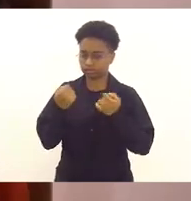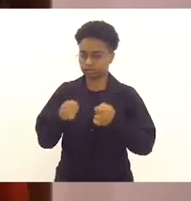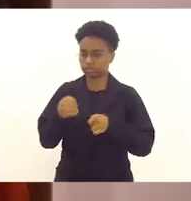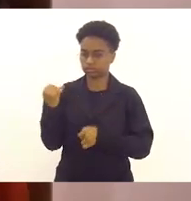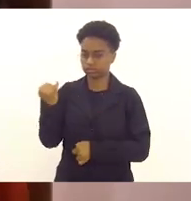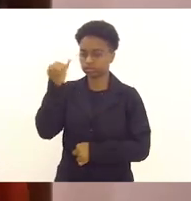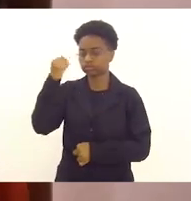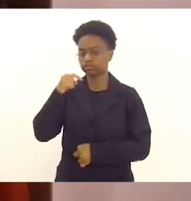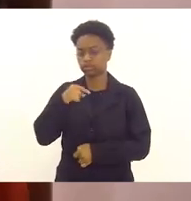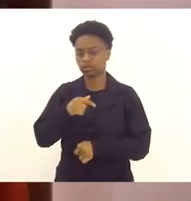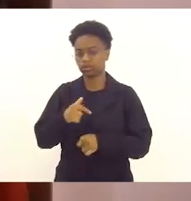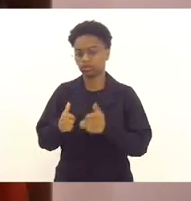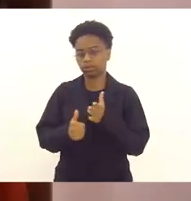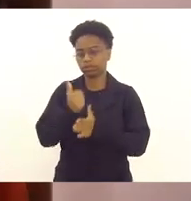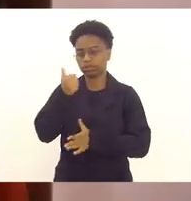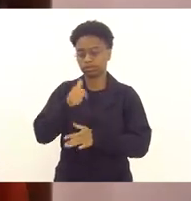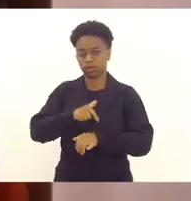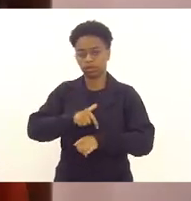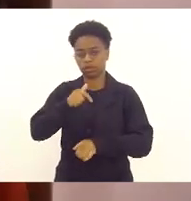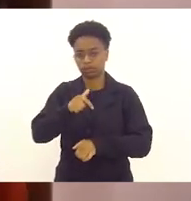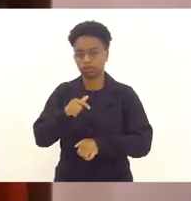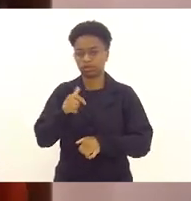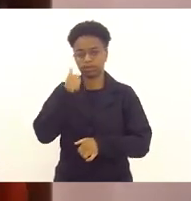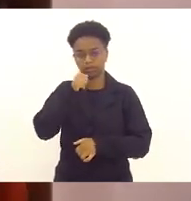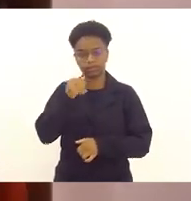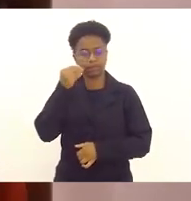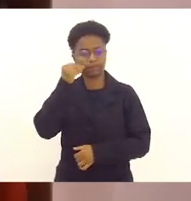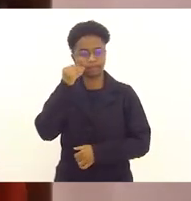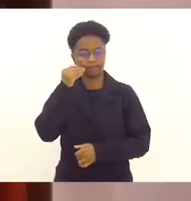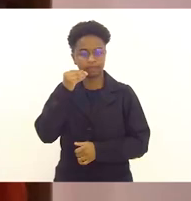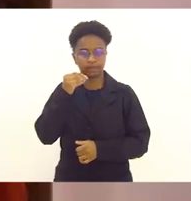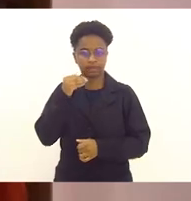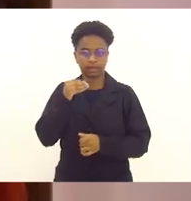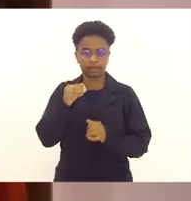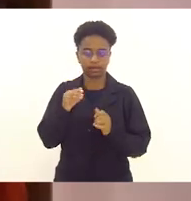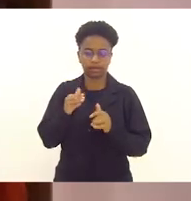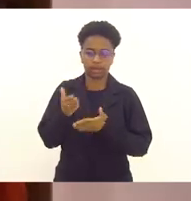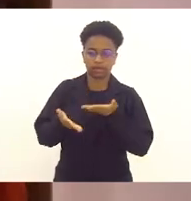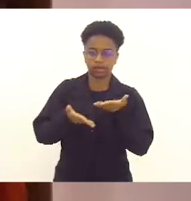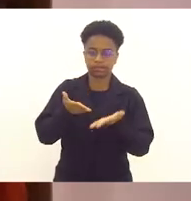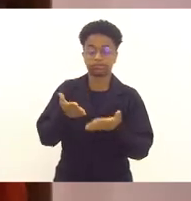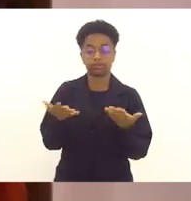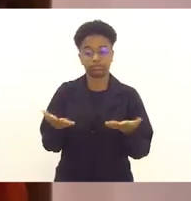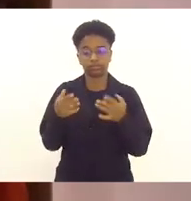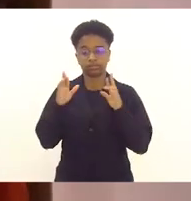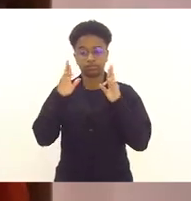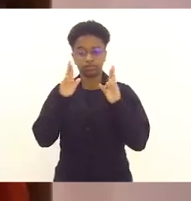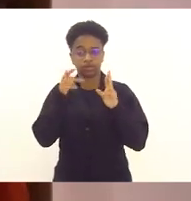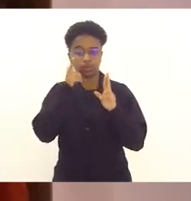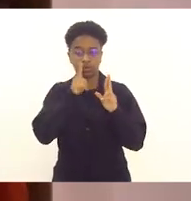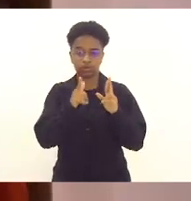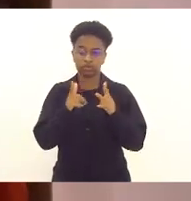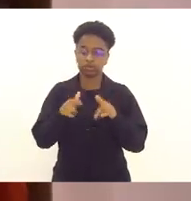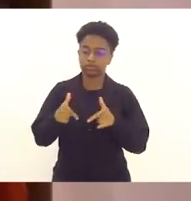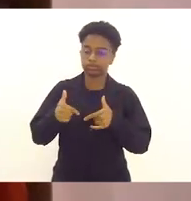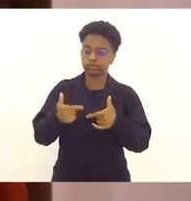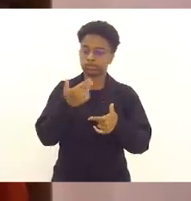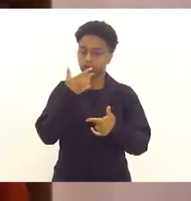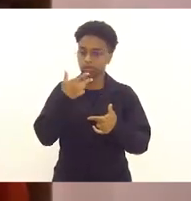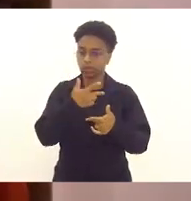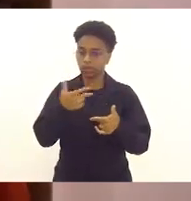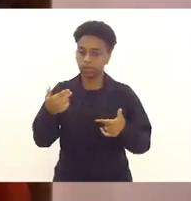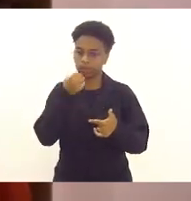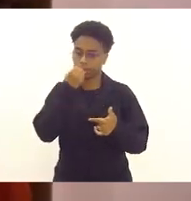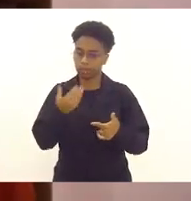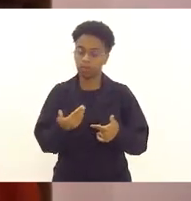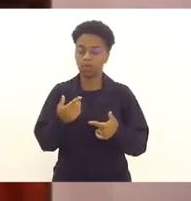necessário nesse primeiro momento que a mulher busca essa atenção então que possam render não é Bons Frutos aqui desse dessa fala de hoje não